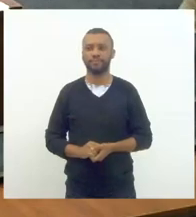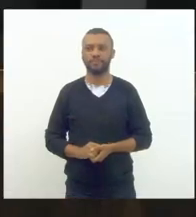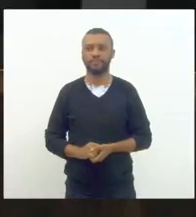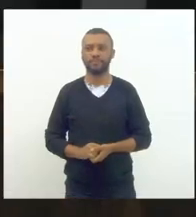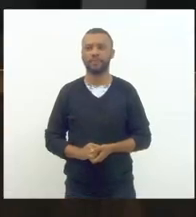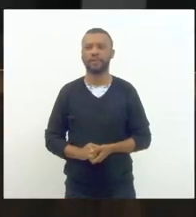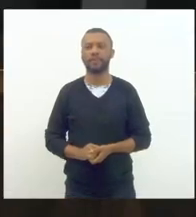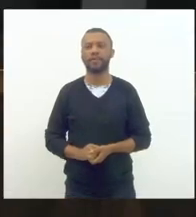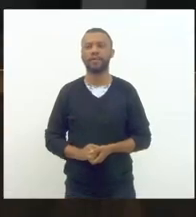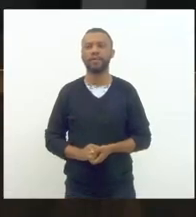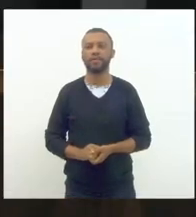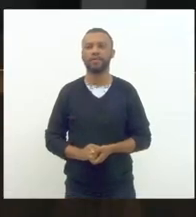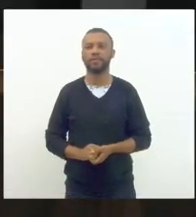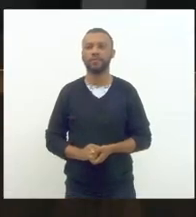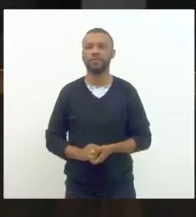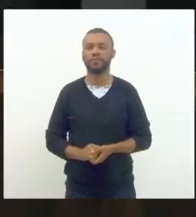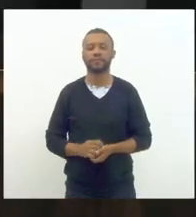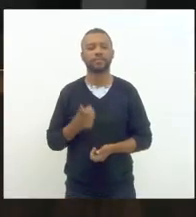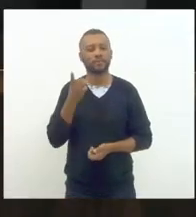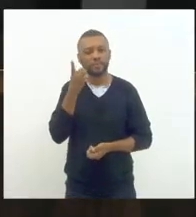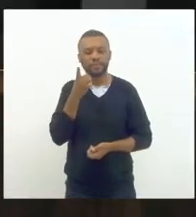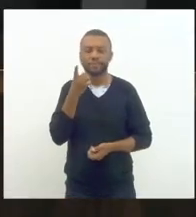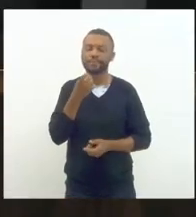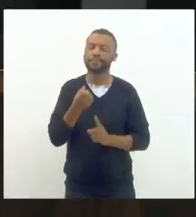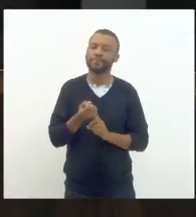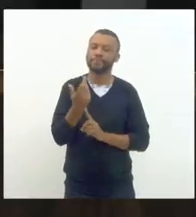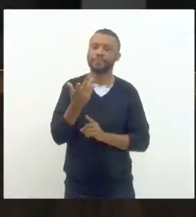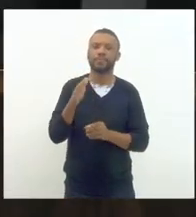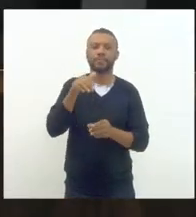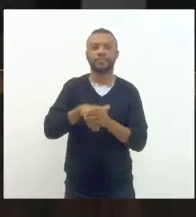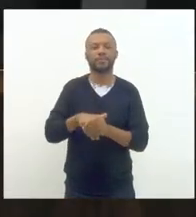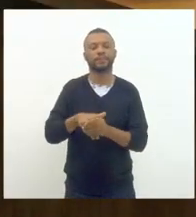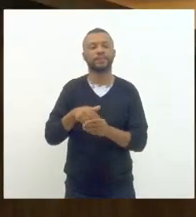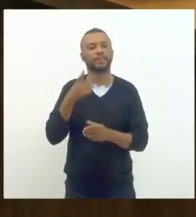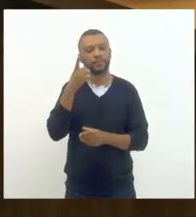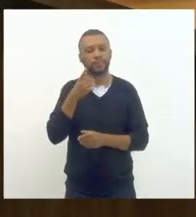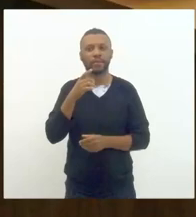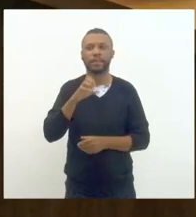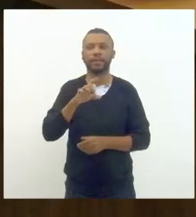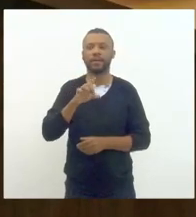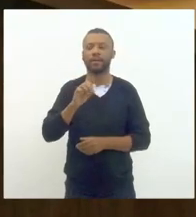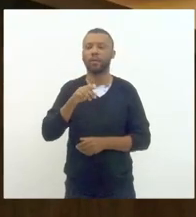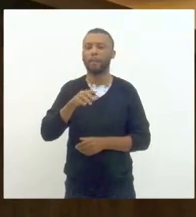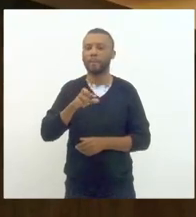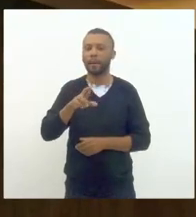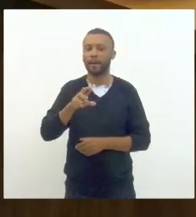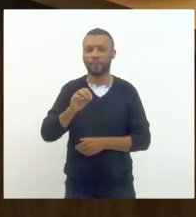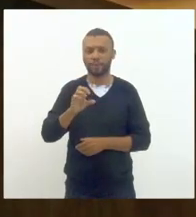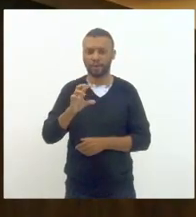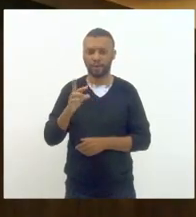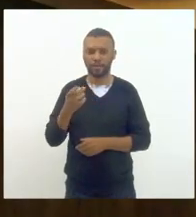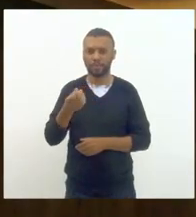Para a declaração de voto, deputado Eliomar Coelho. Senhor presidente,